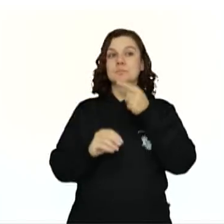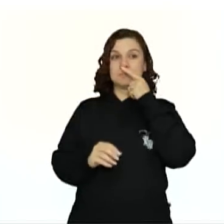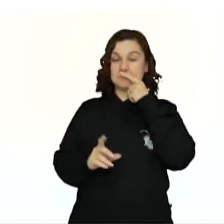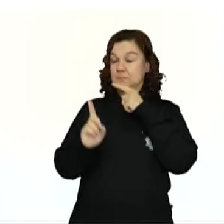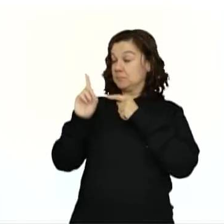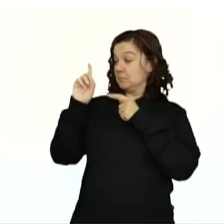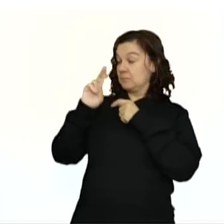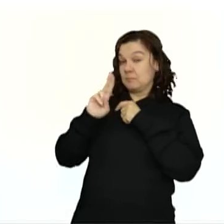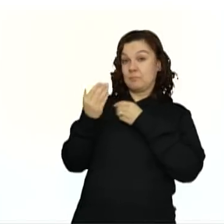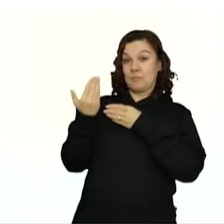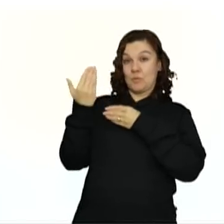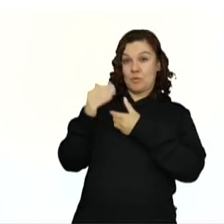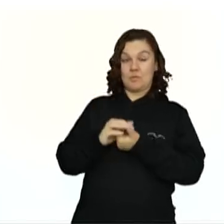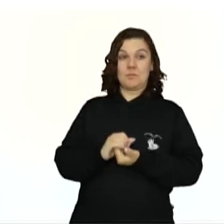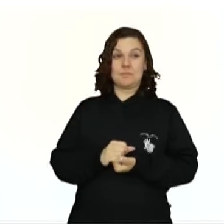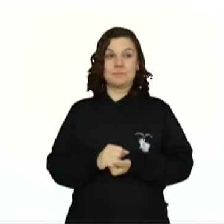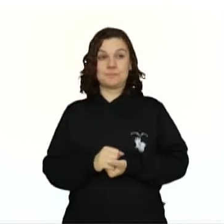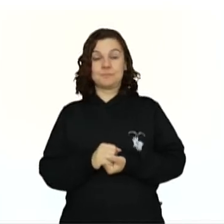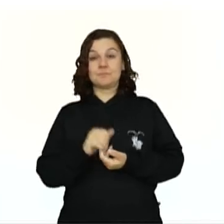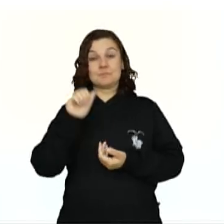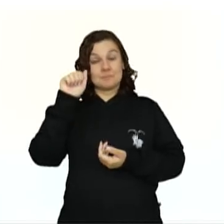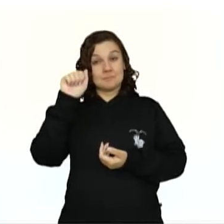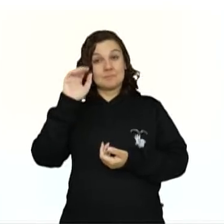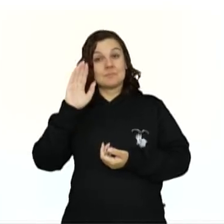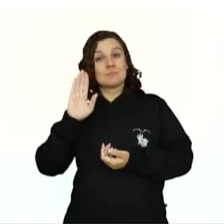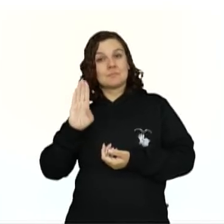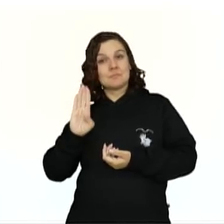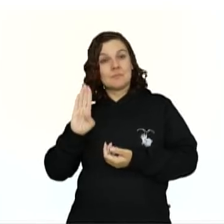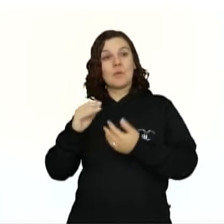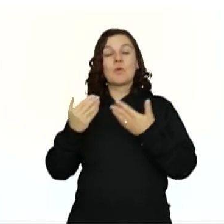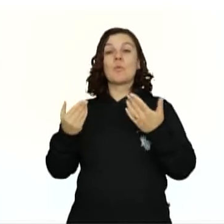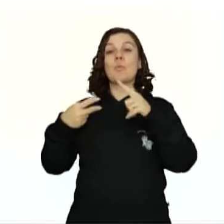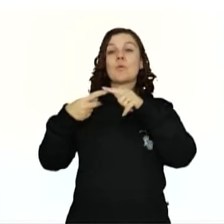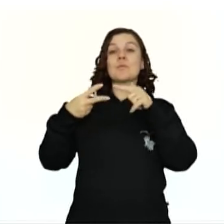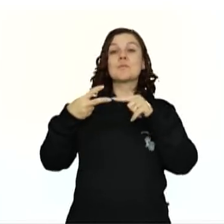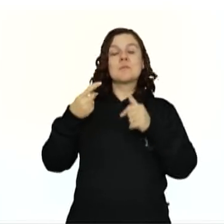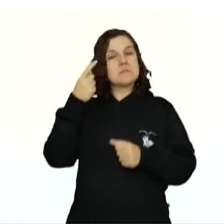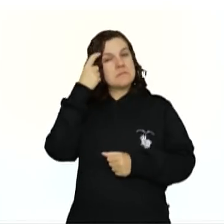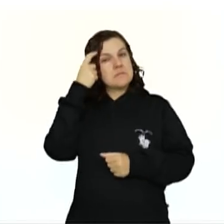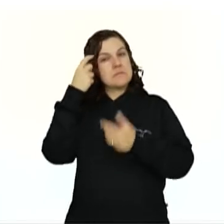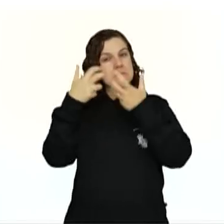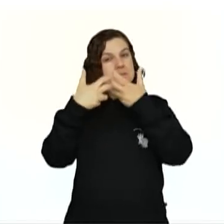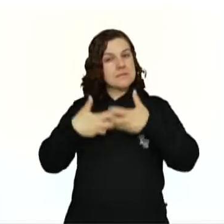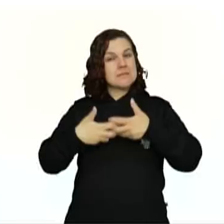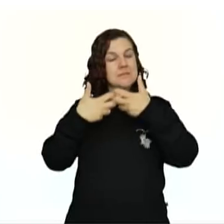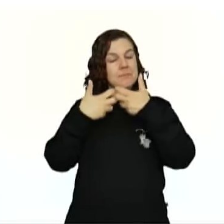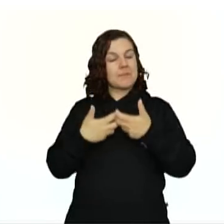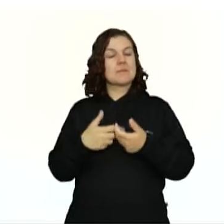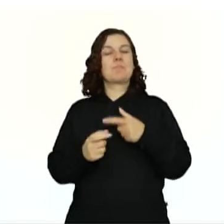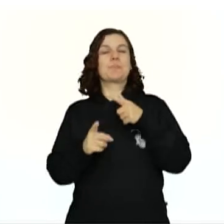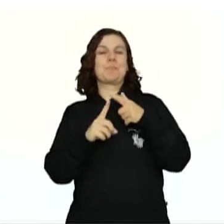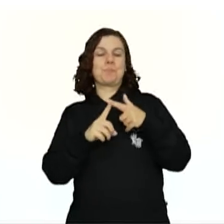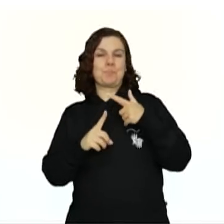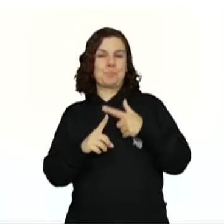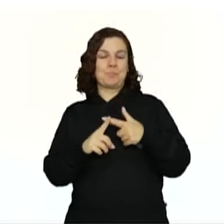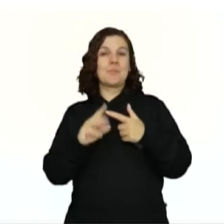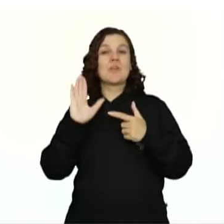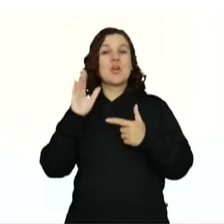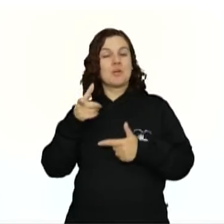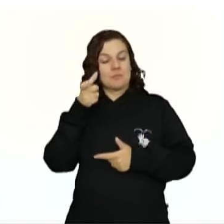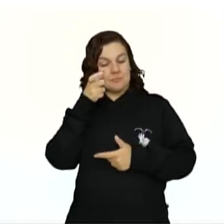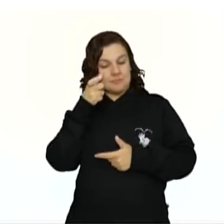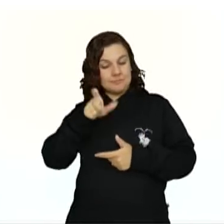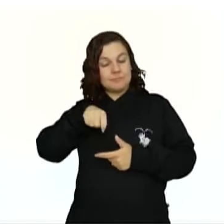adjuntos adverbiais ou adjunto adnominais. Pense lá um pouquinho, porque já